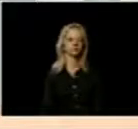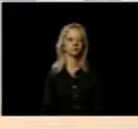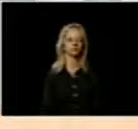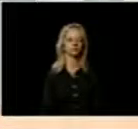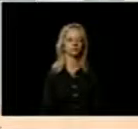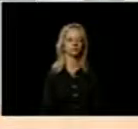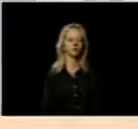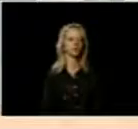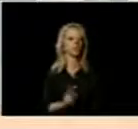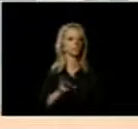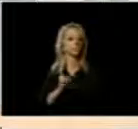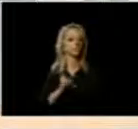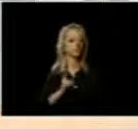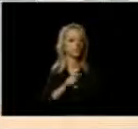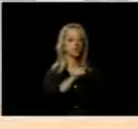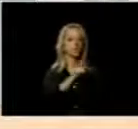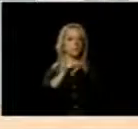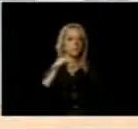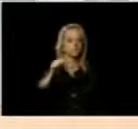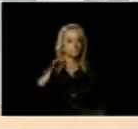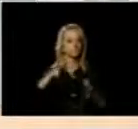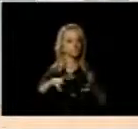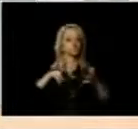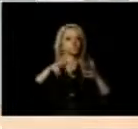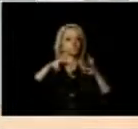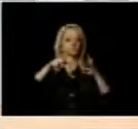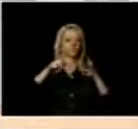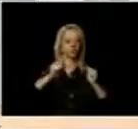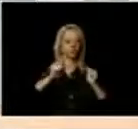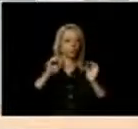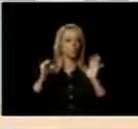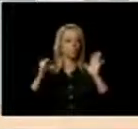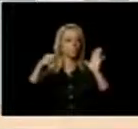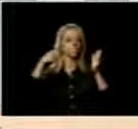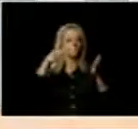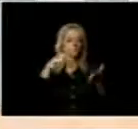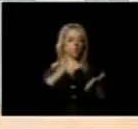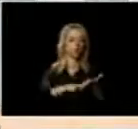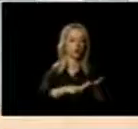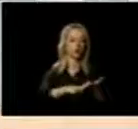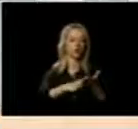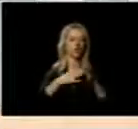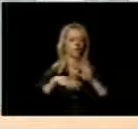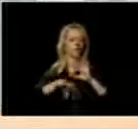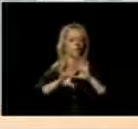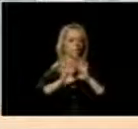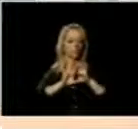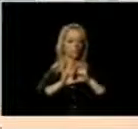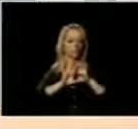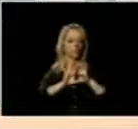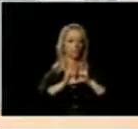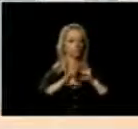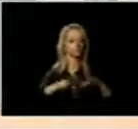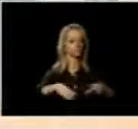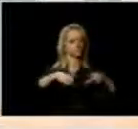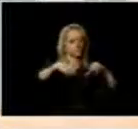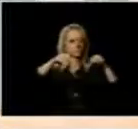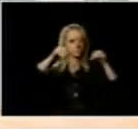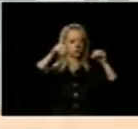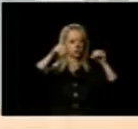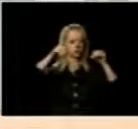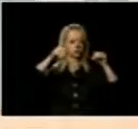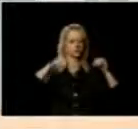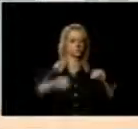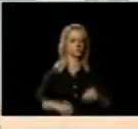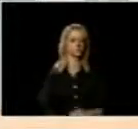desconhecimento. Talvez os membros do Ministério Público envolvidos com essa área devessem frequentar escola de